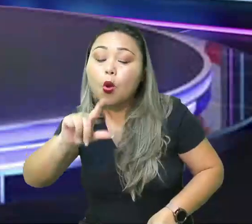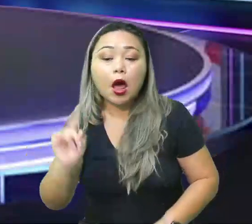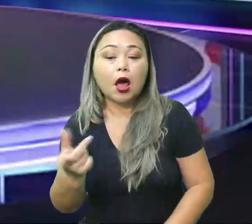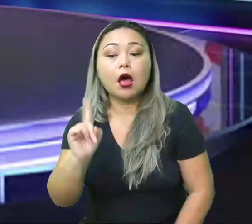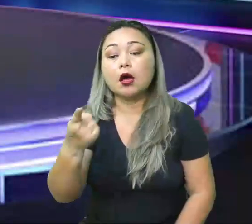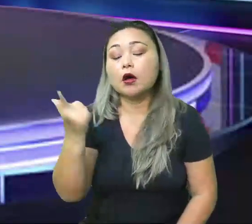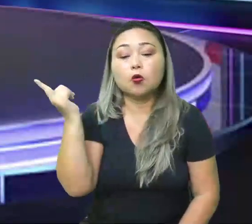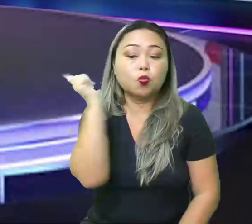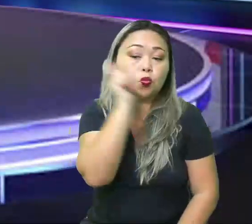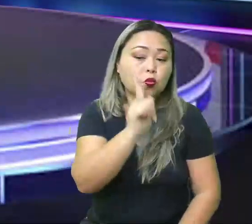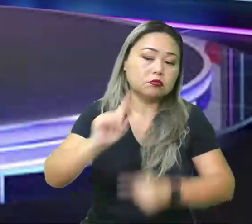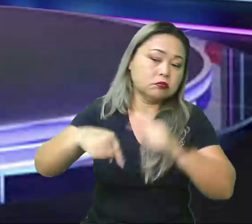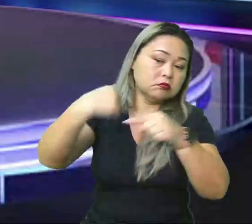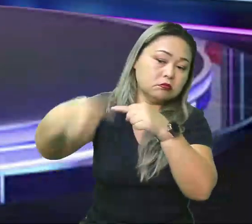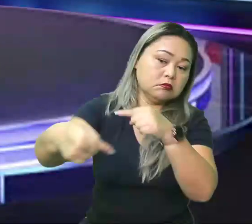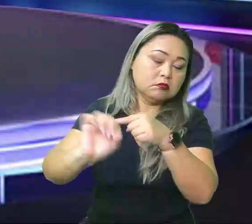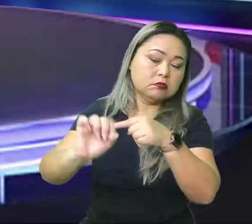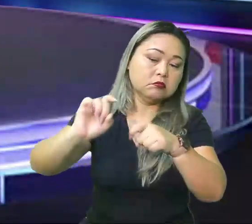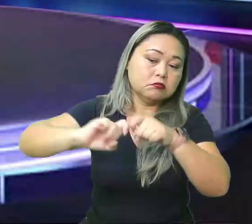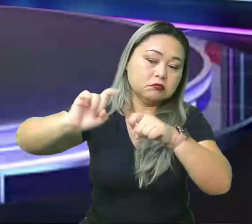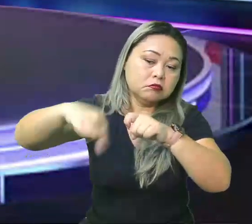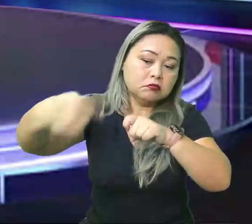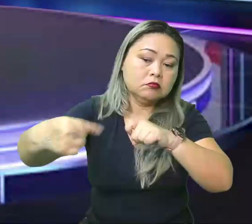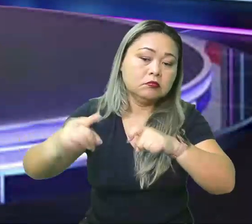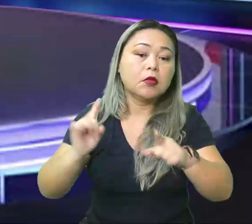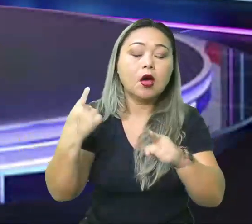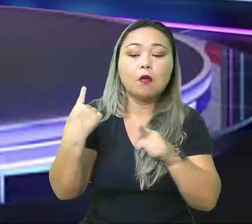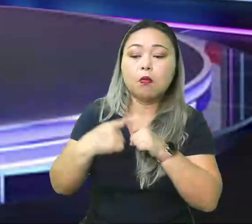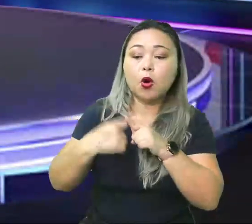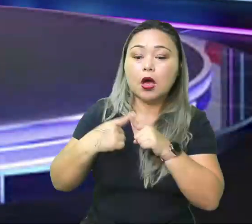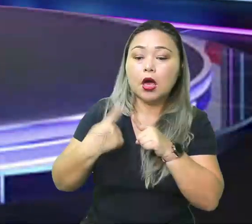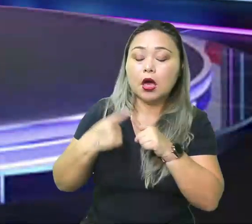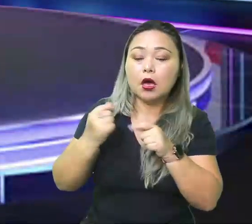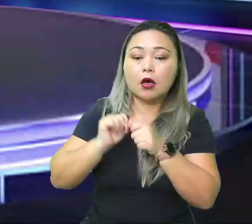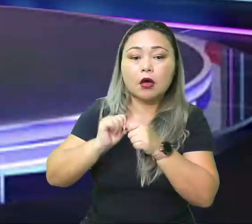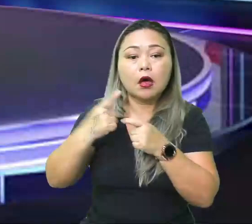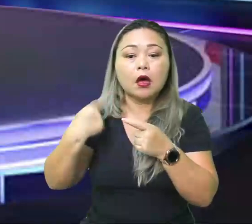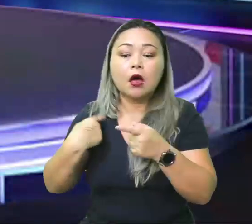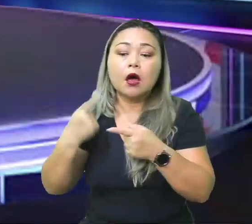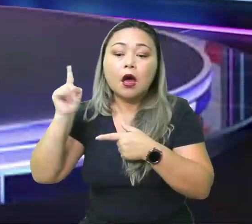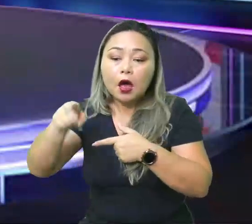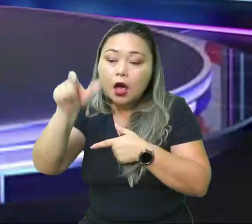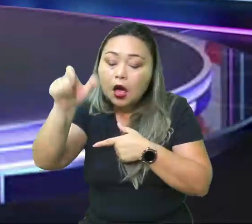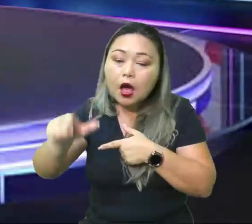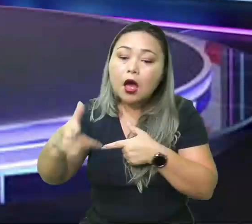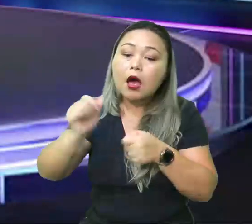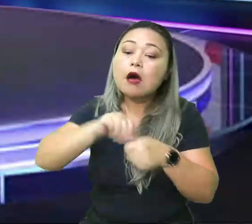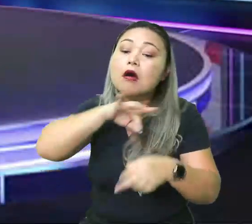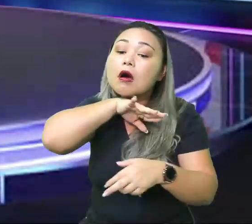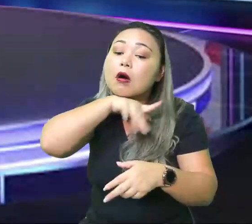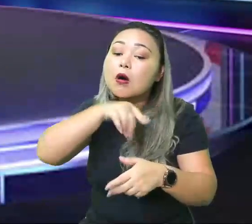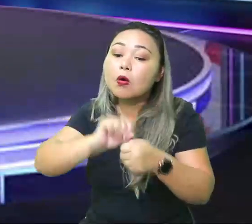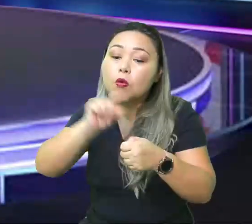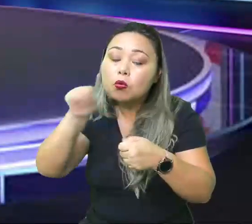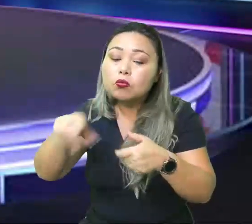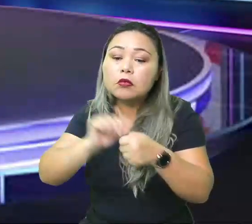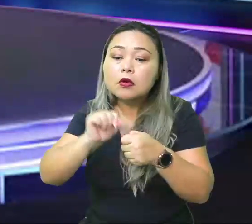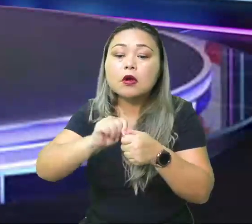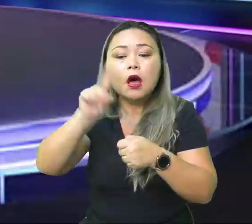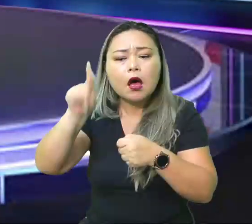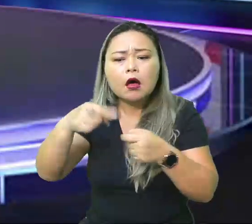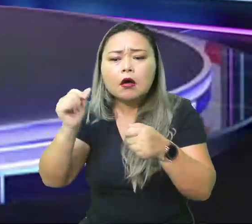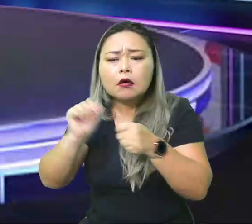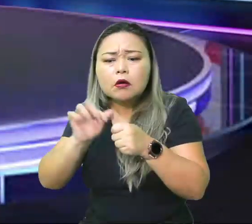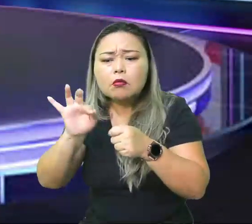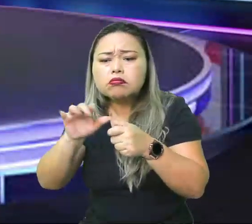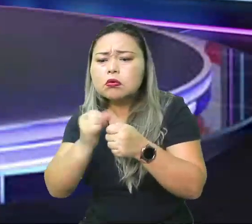não consegue se reproduzir, tá? Então, por que não consegue se reproduzir? Porque esse animal é estéril, por causa da